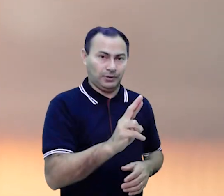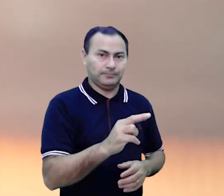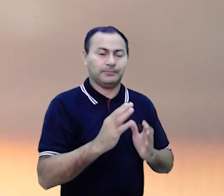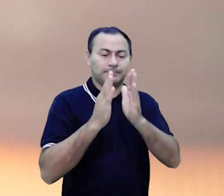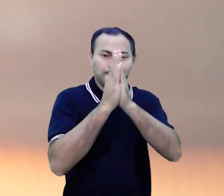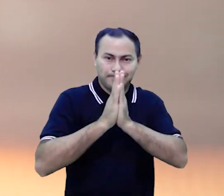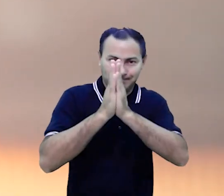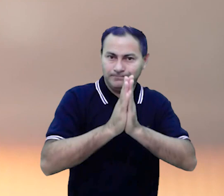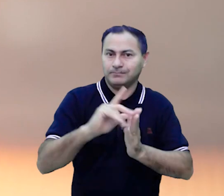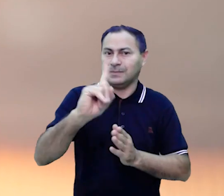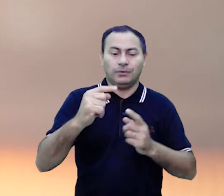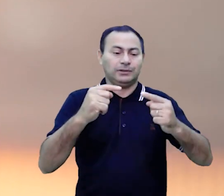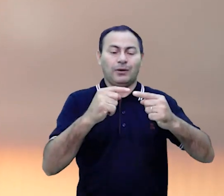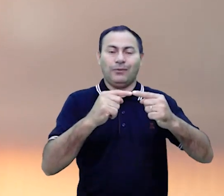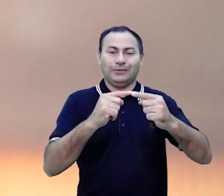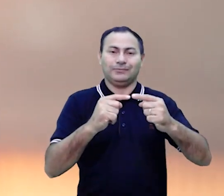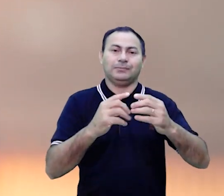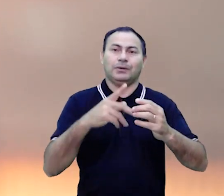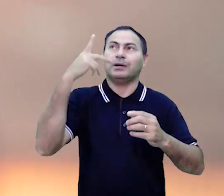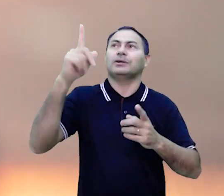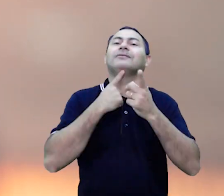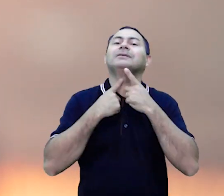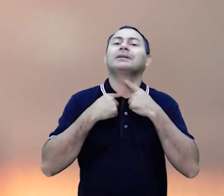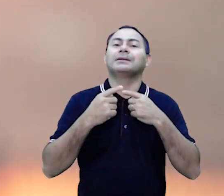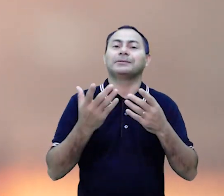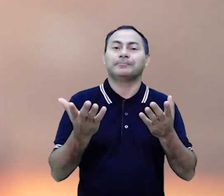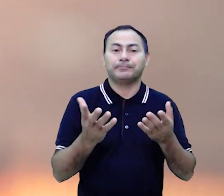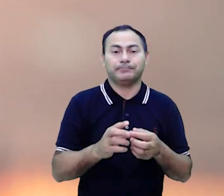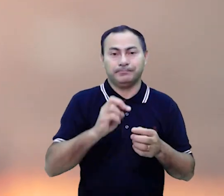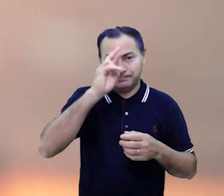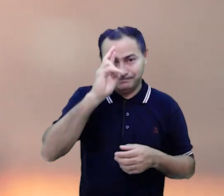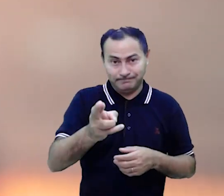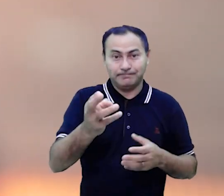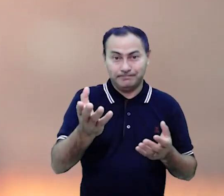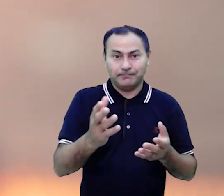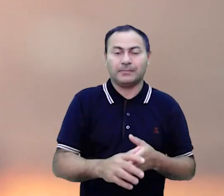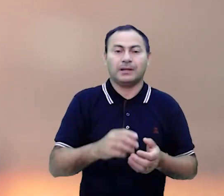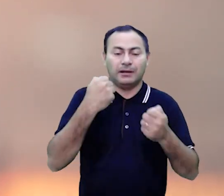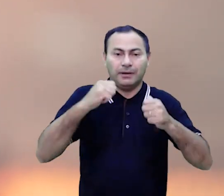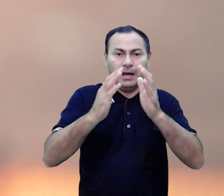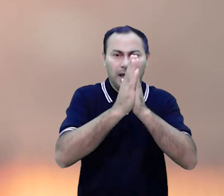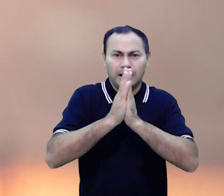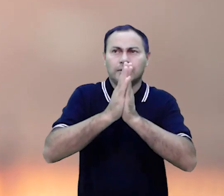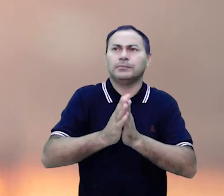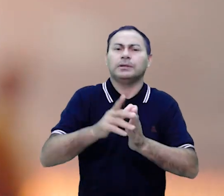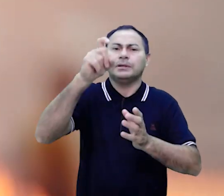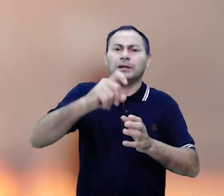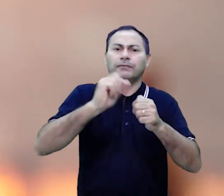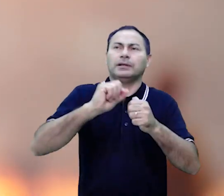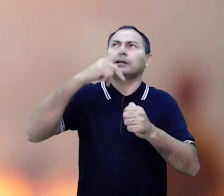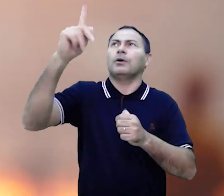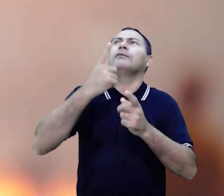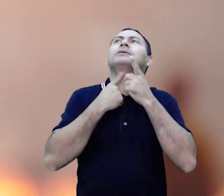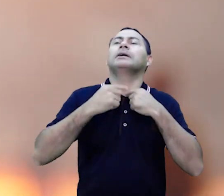não responde aquelas orações que não estão de acordo com a sua vontade. Por essa razão, devemos orar dizendo: